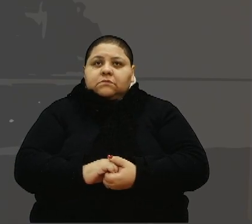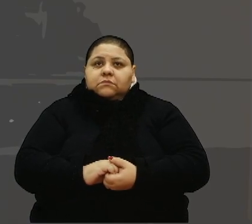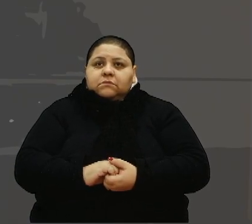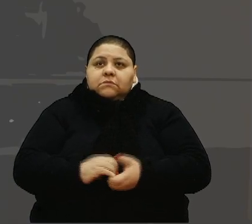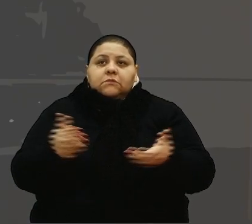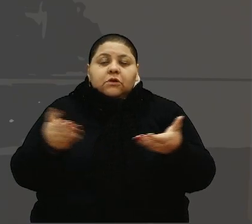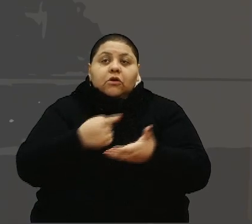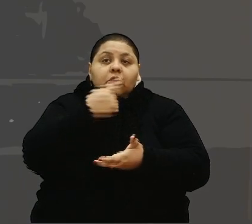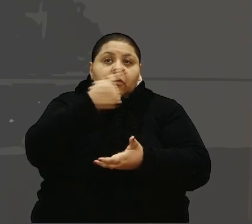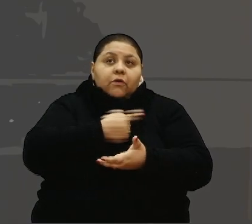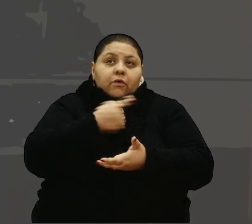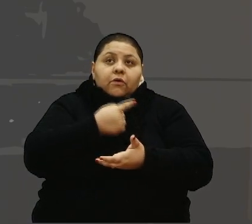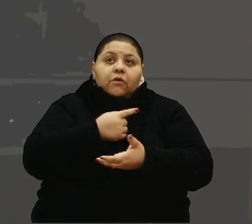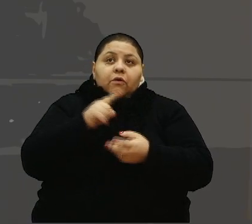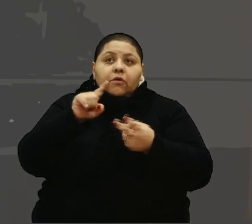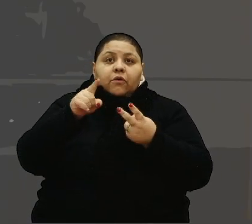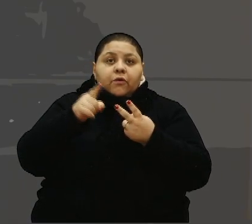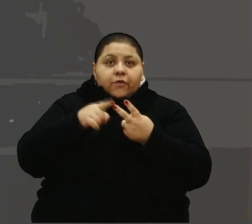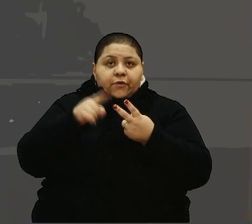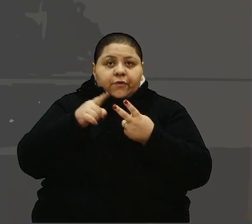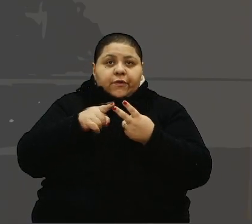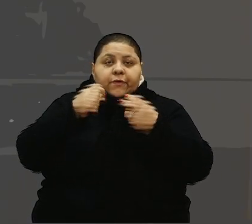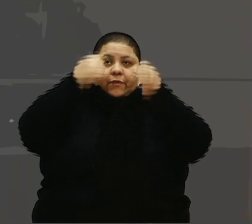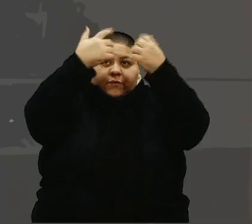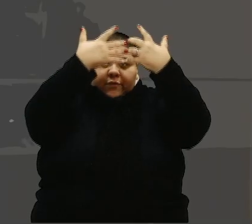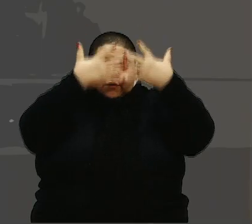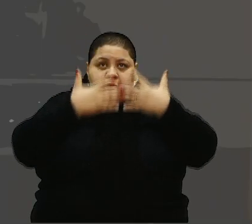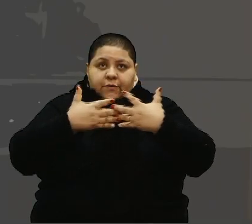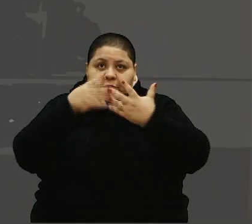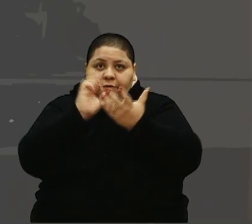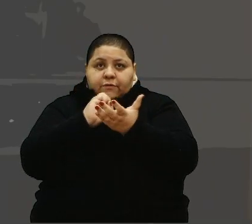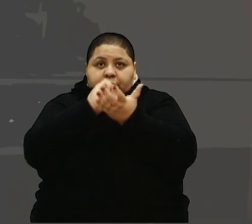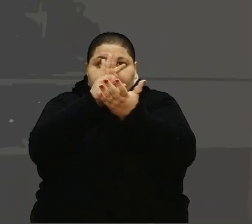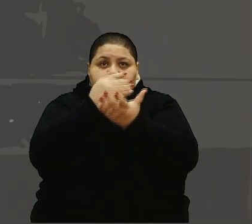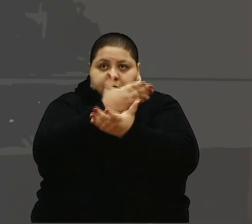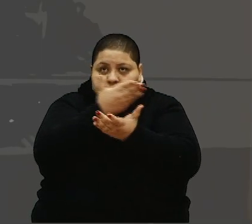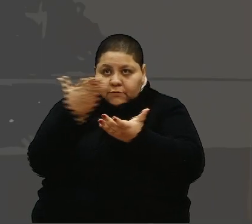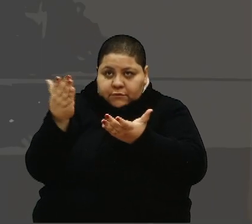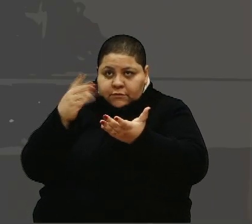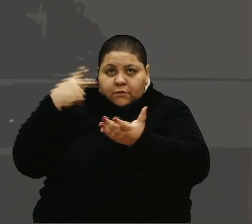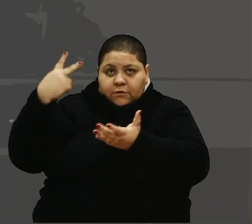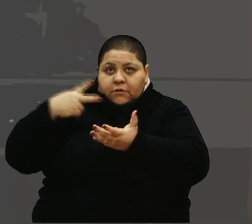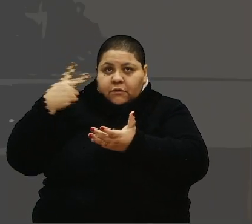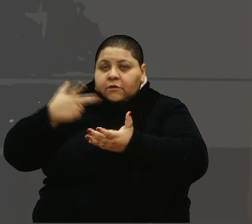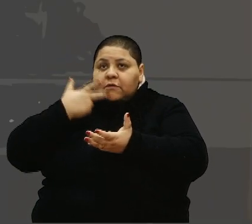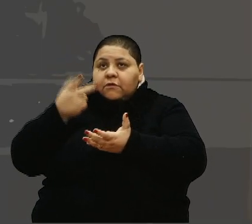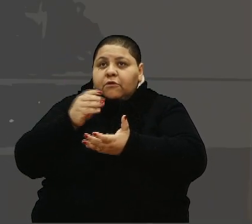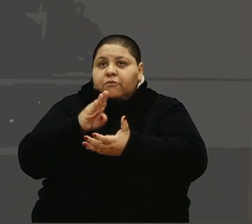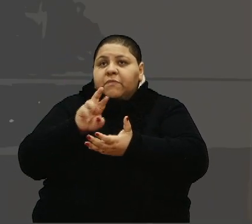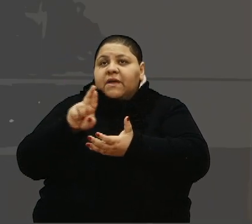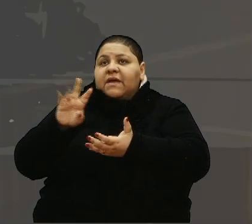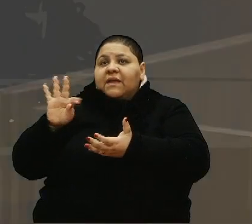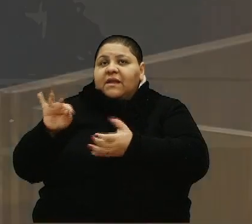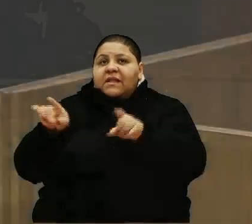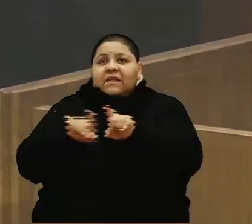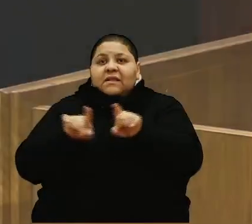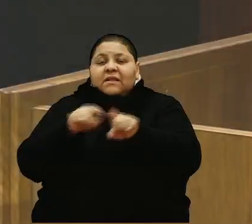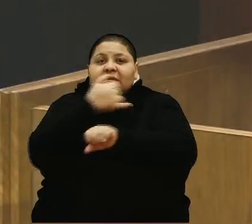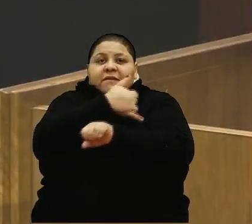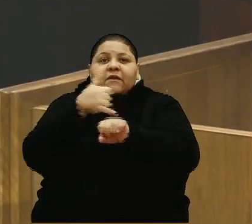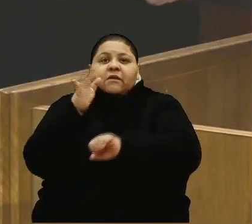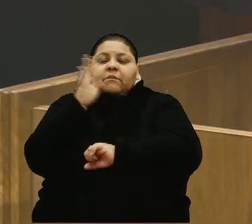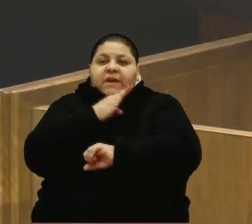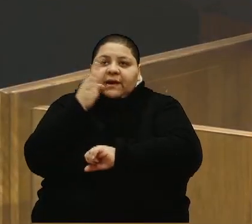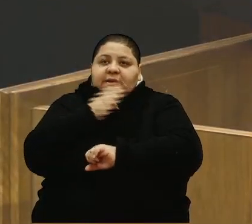E aqui, então, a segunda exposição que encaminhei para os senhores e para as senhoras, que trata do BRT. Também vou passar